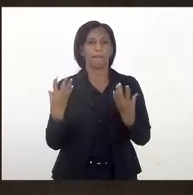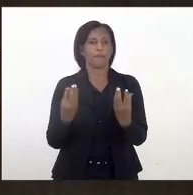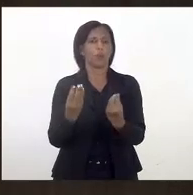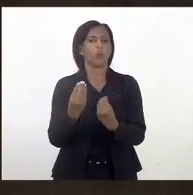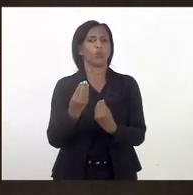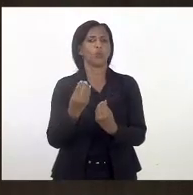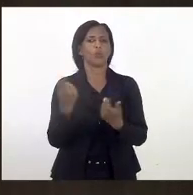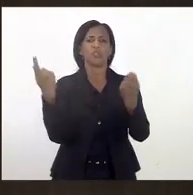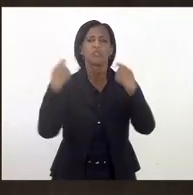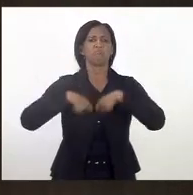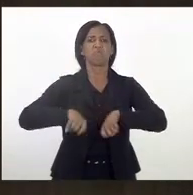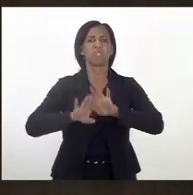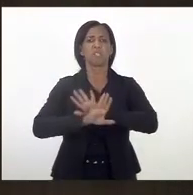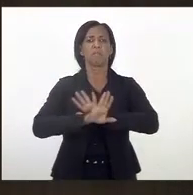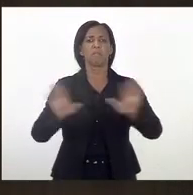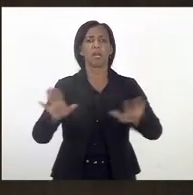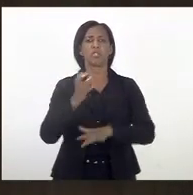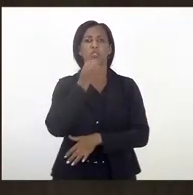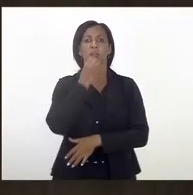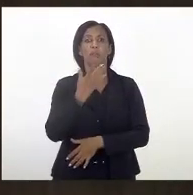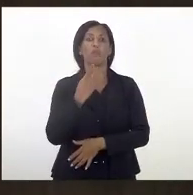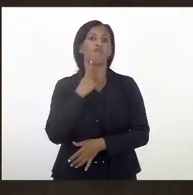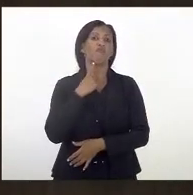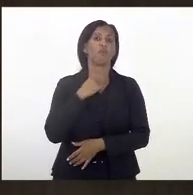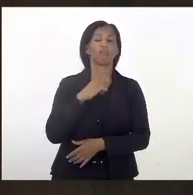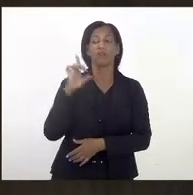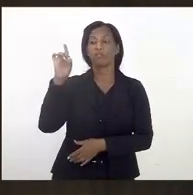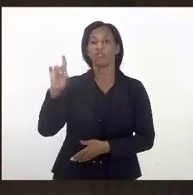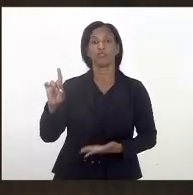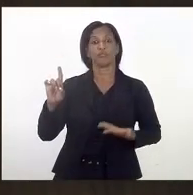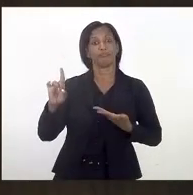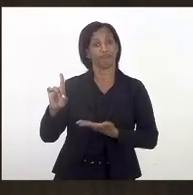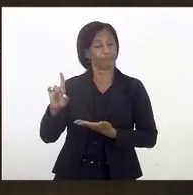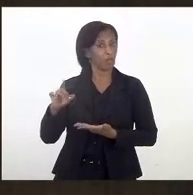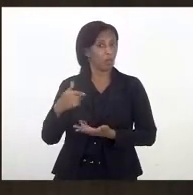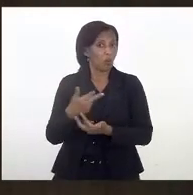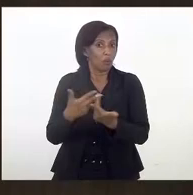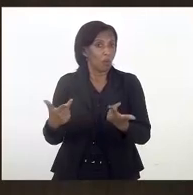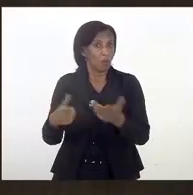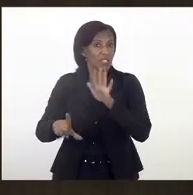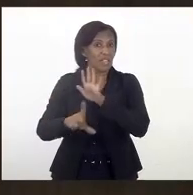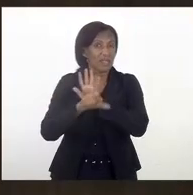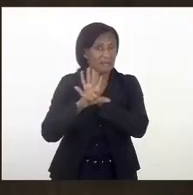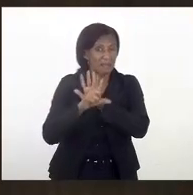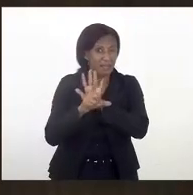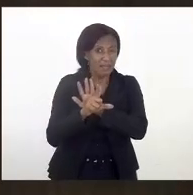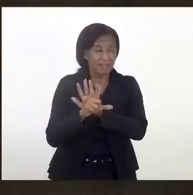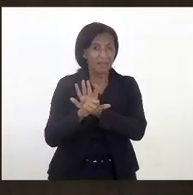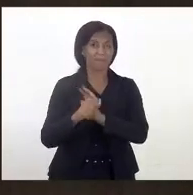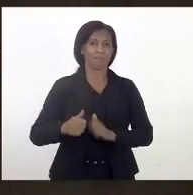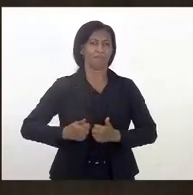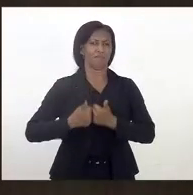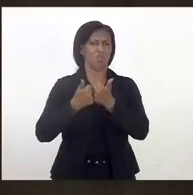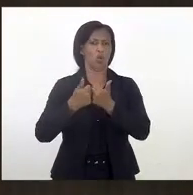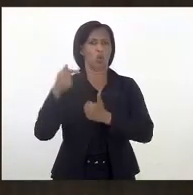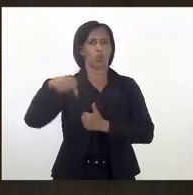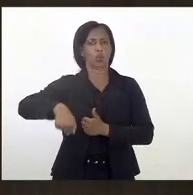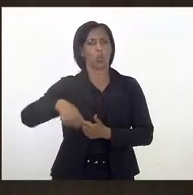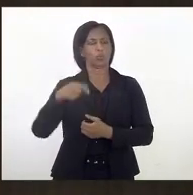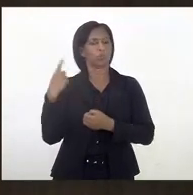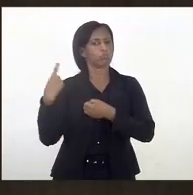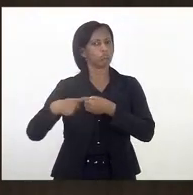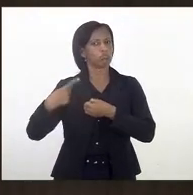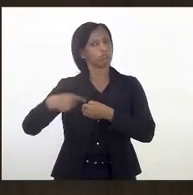passa não depender mais da Boa Vontade das diretoras uma coisa se tornando lei e no nosso